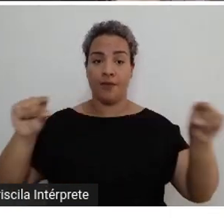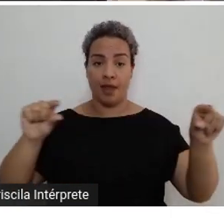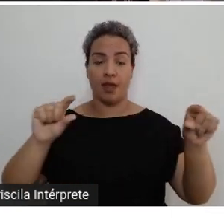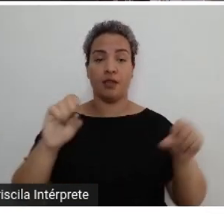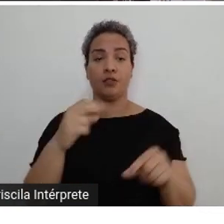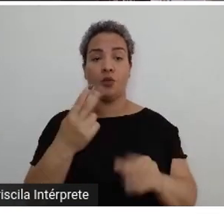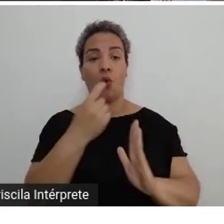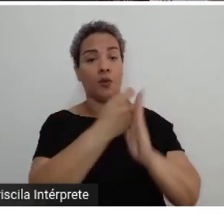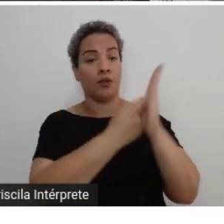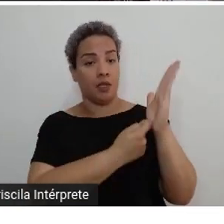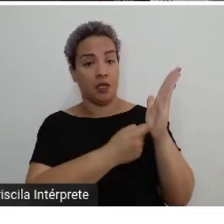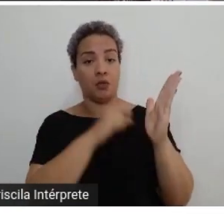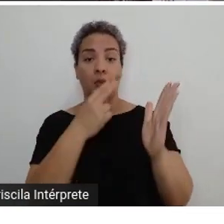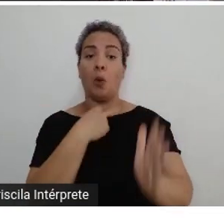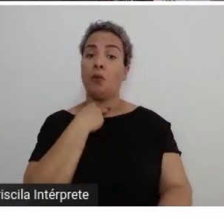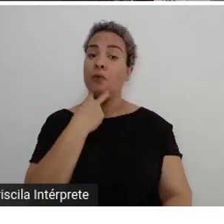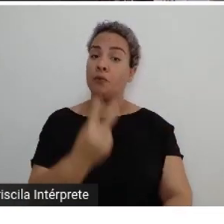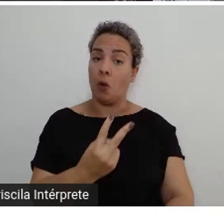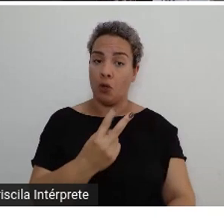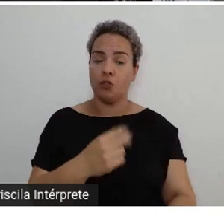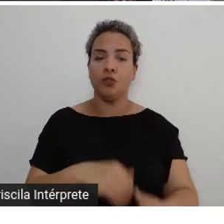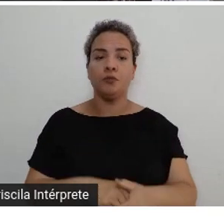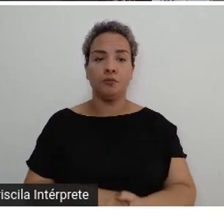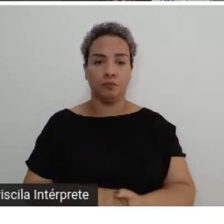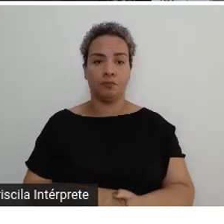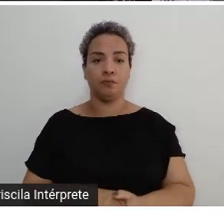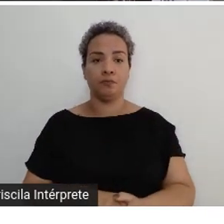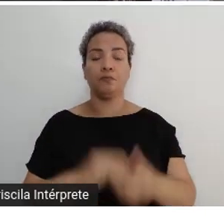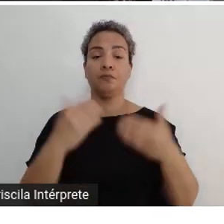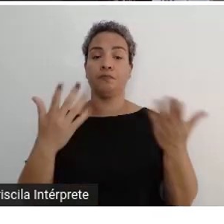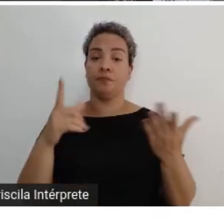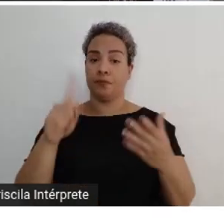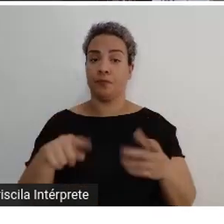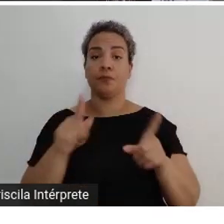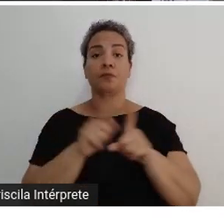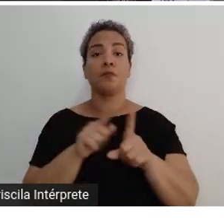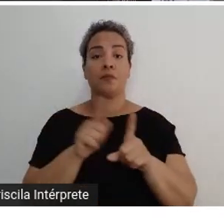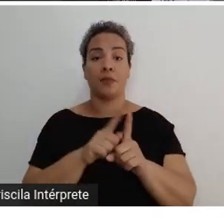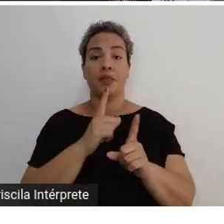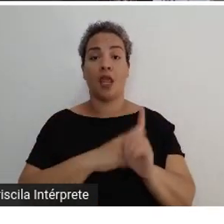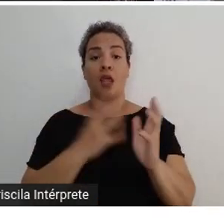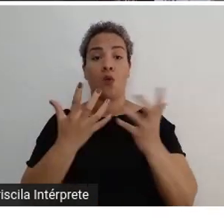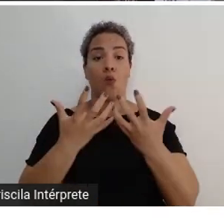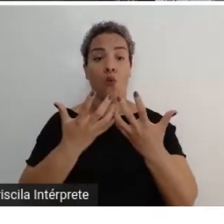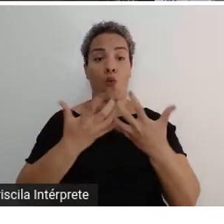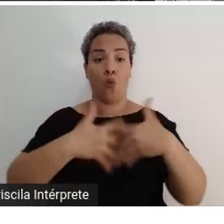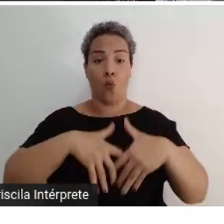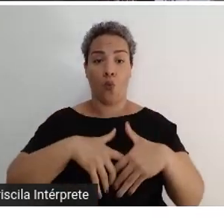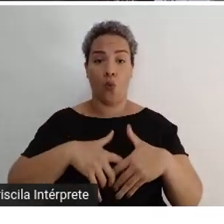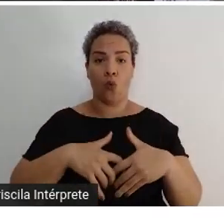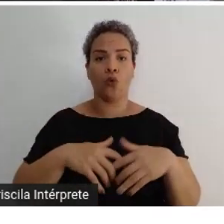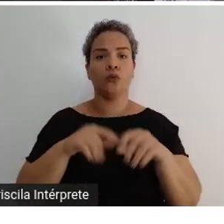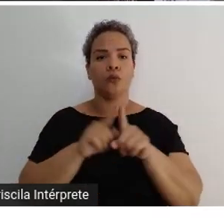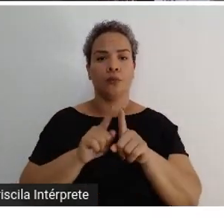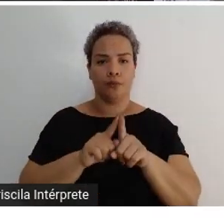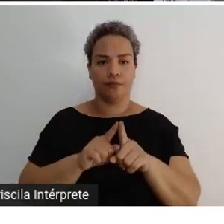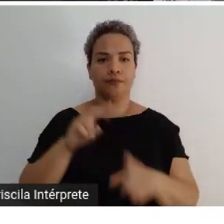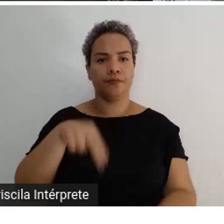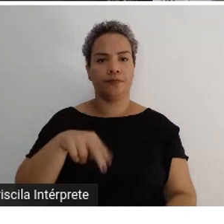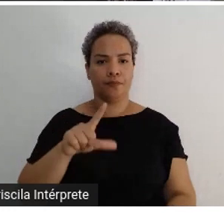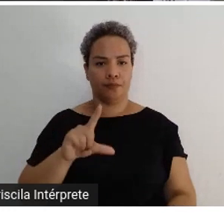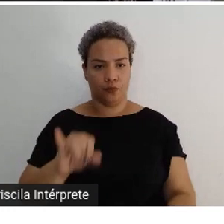por texto ou por voz. E aí entra em ação uma parte automática da NLU, que tem a ver com